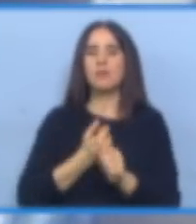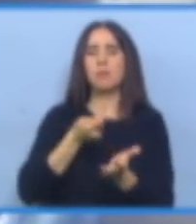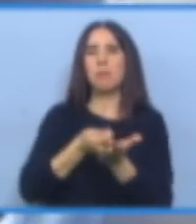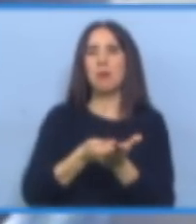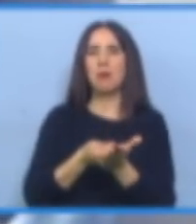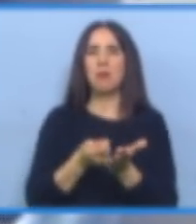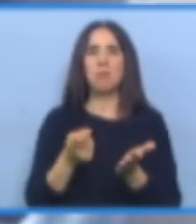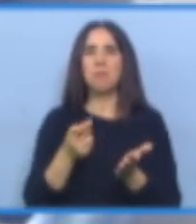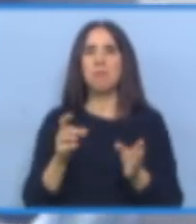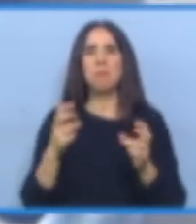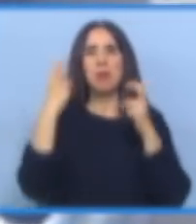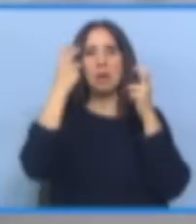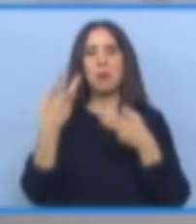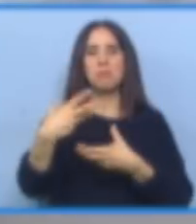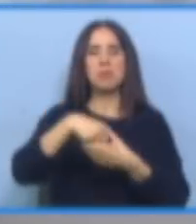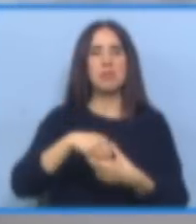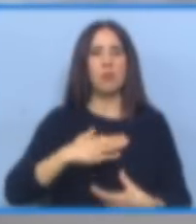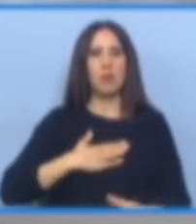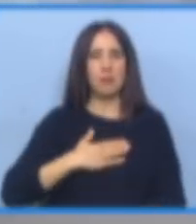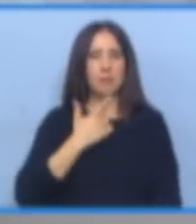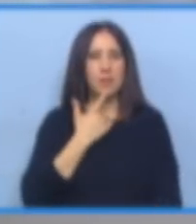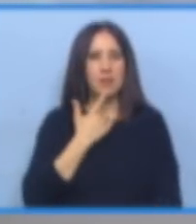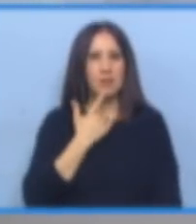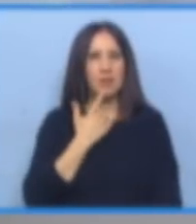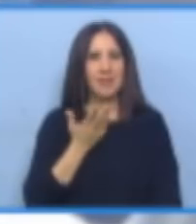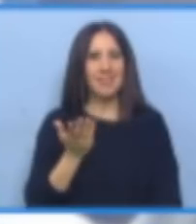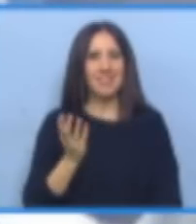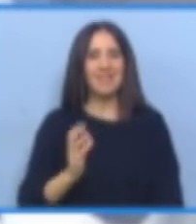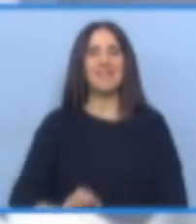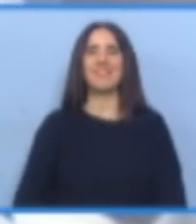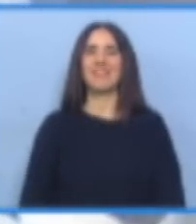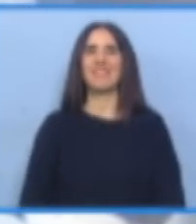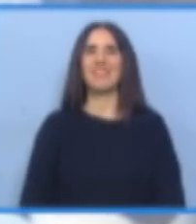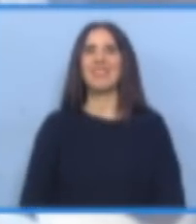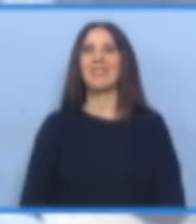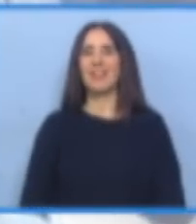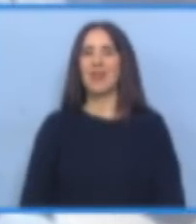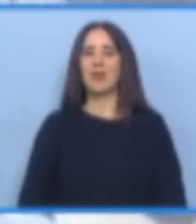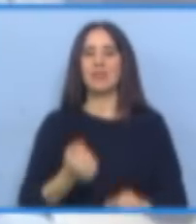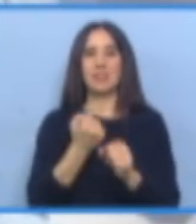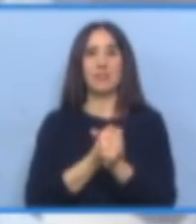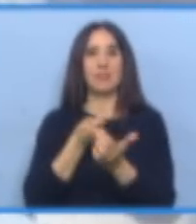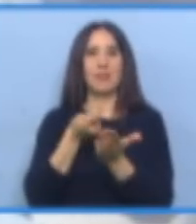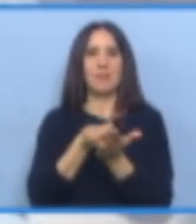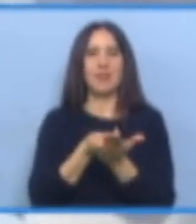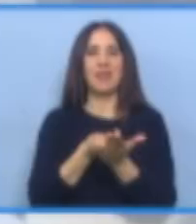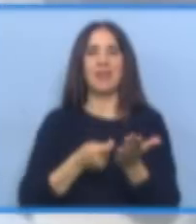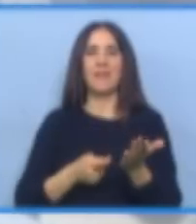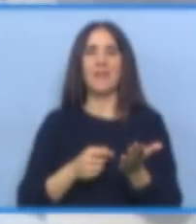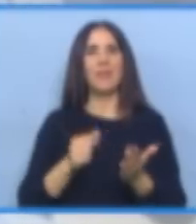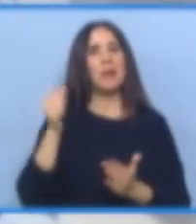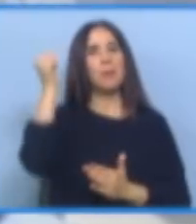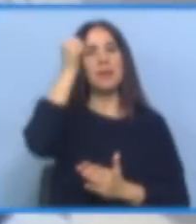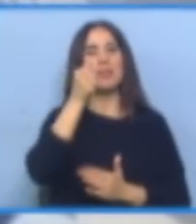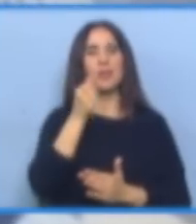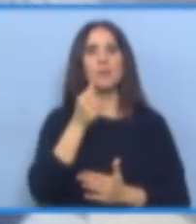quer nada pertencer ao rebanho. Compreende? Compreendem? Paga um serviço, batismo,